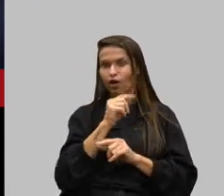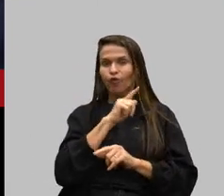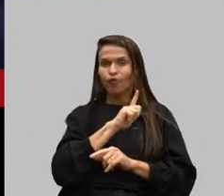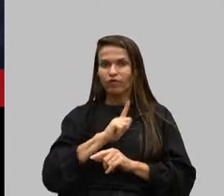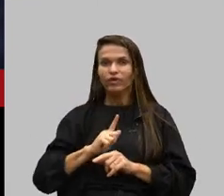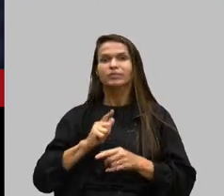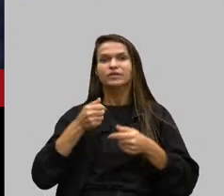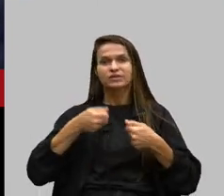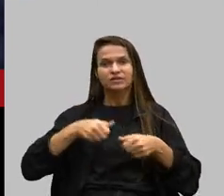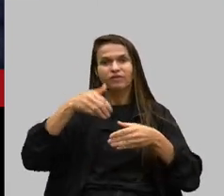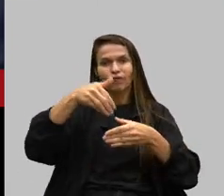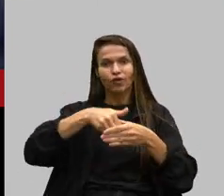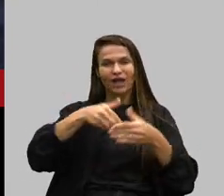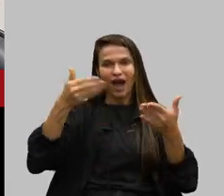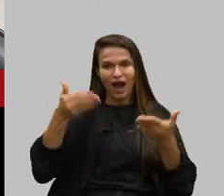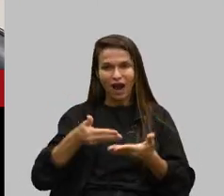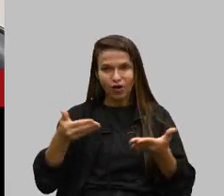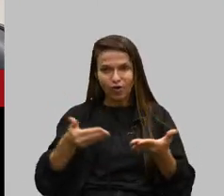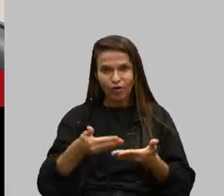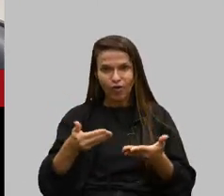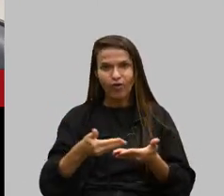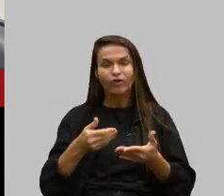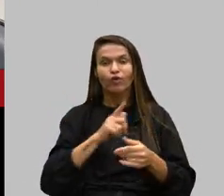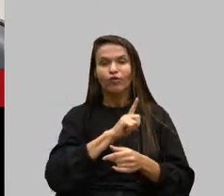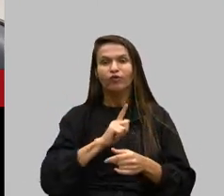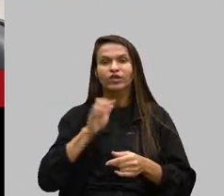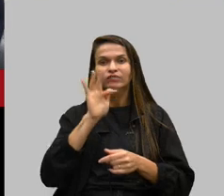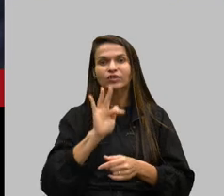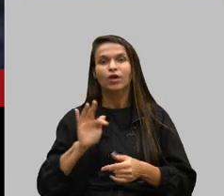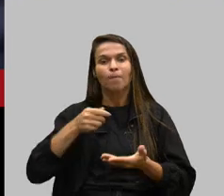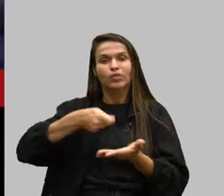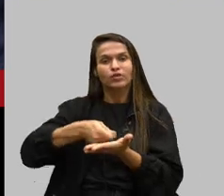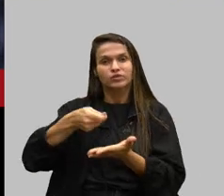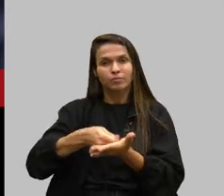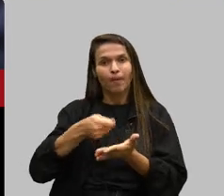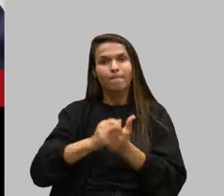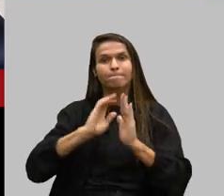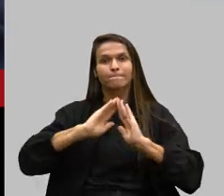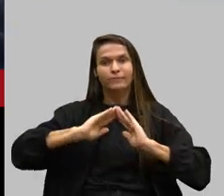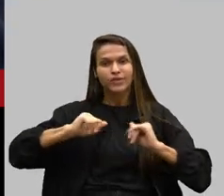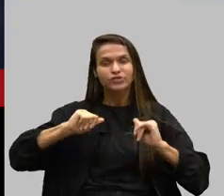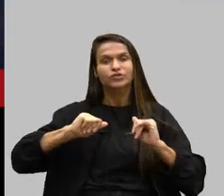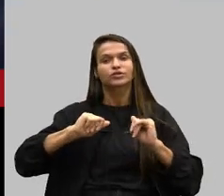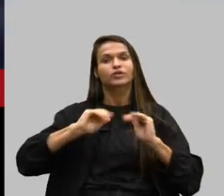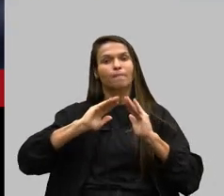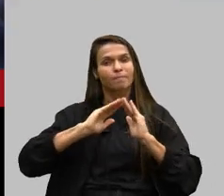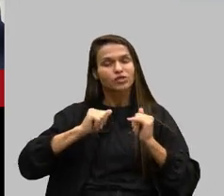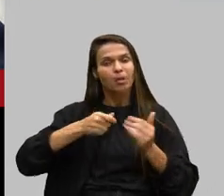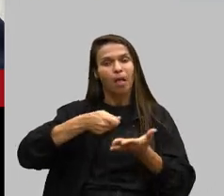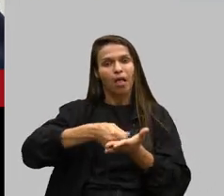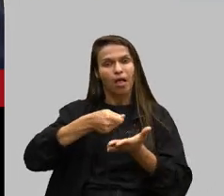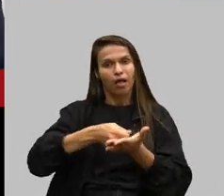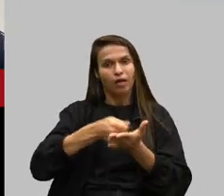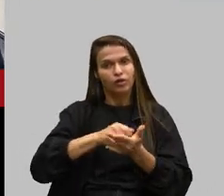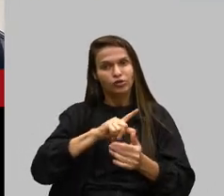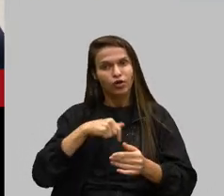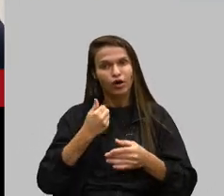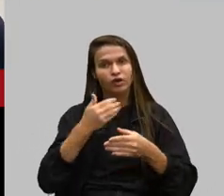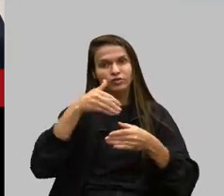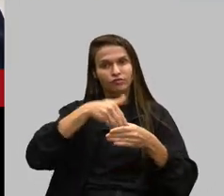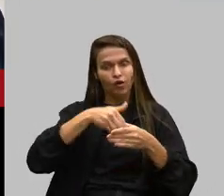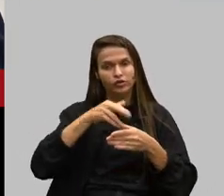agora o regime de recuperação o governo federal nos impondo pedindo solicitando pressionando para que a gente vote o